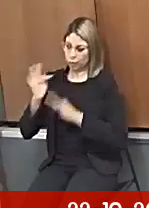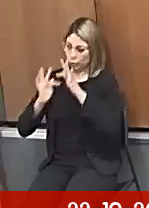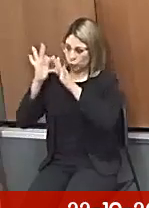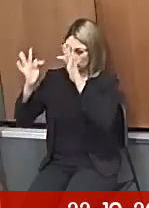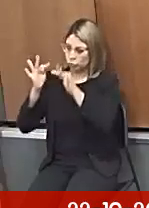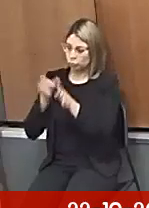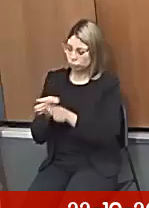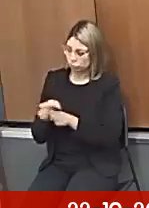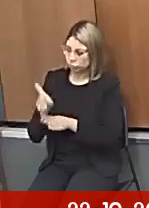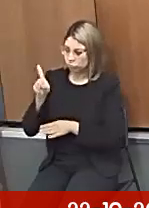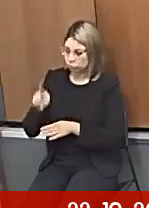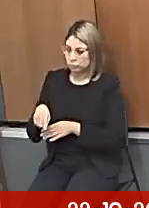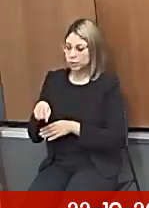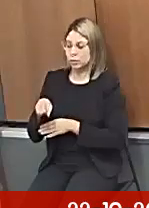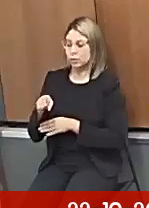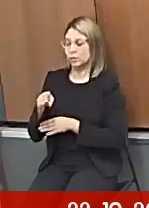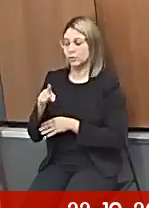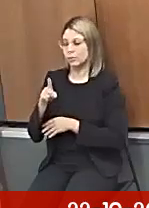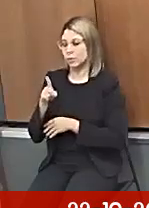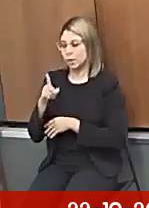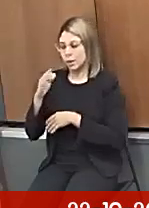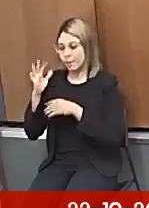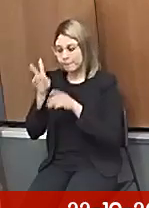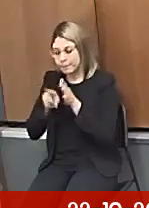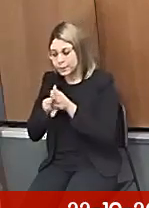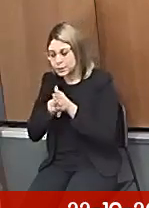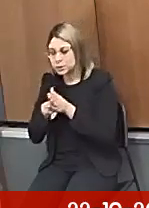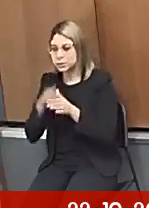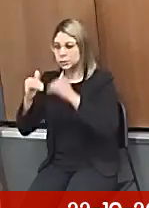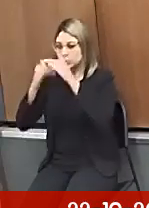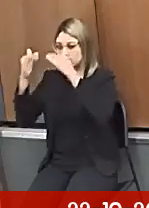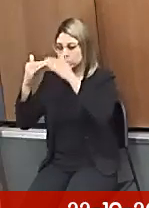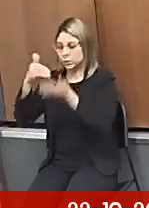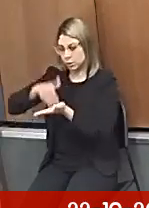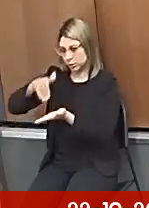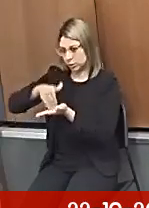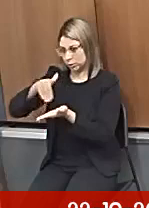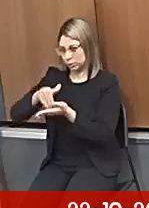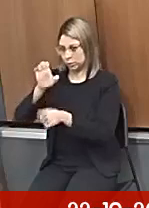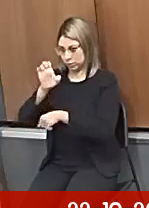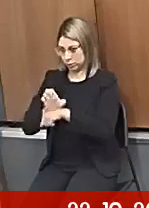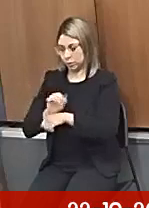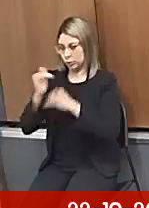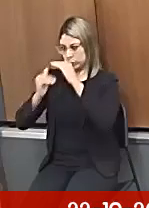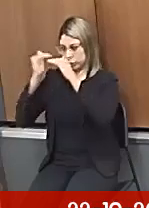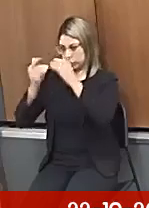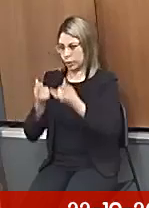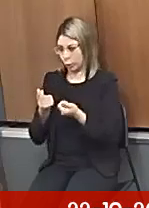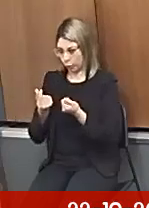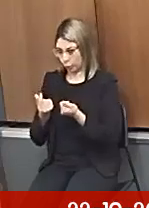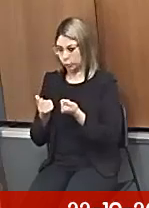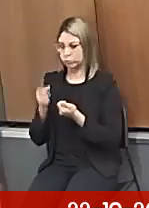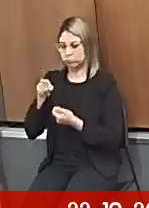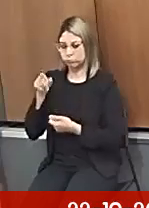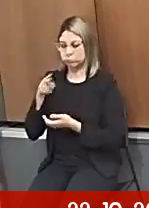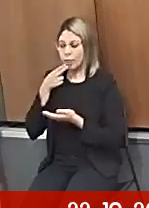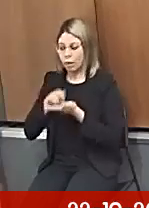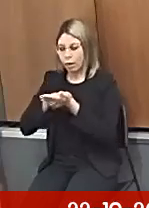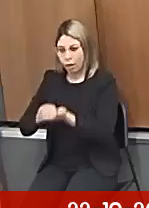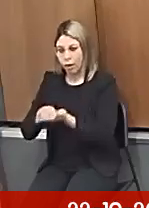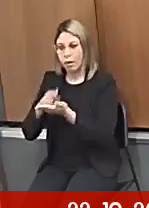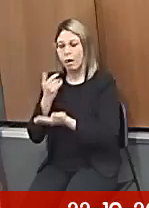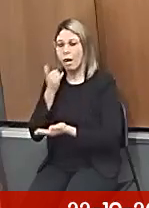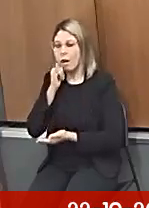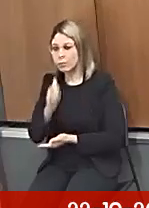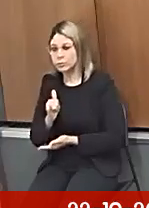da Superintendência de Pesquisa e Desenvolvimento da Secretaria de Estado do Desenvolvimento Econômico, por meio da qual comunica